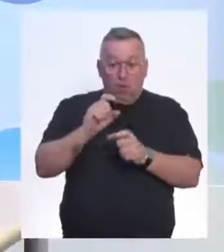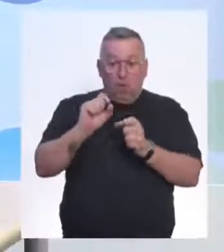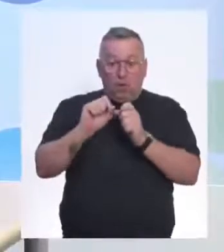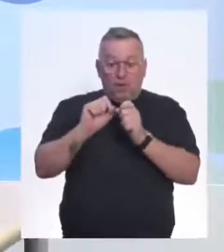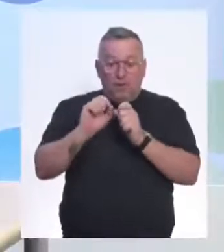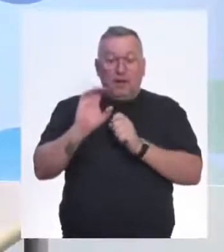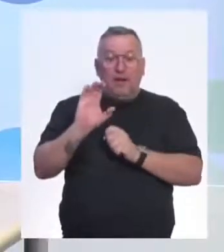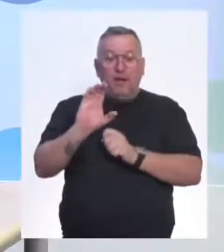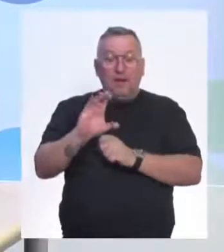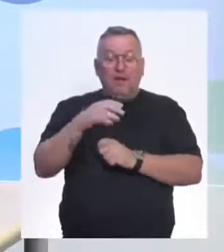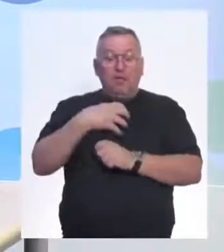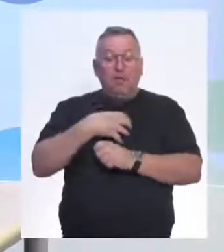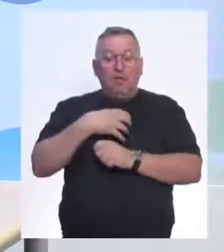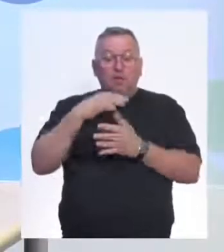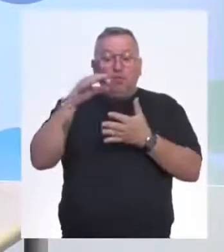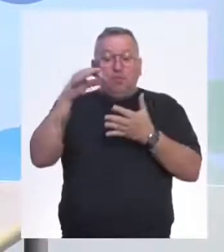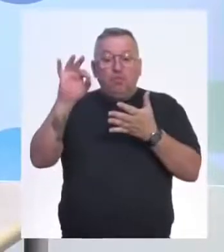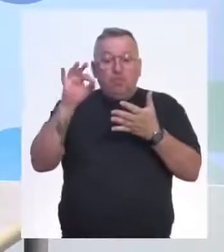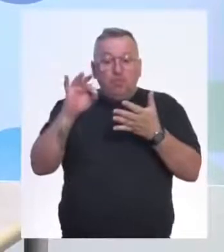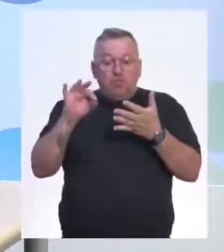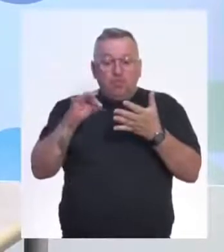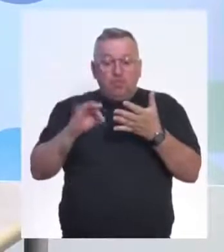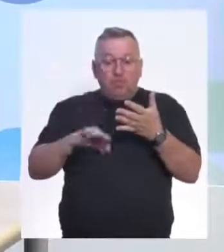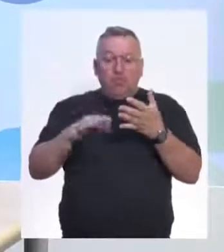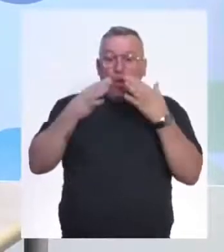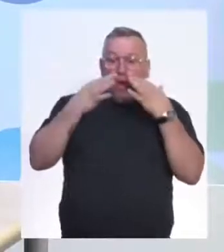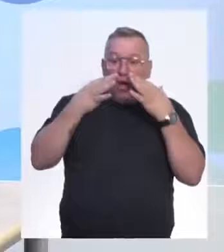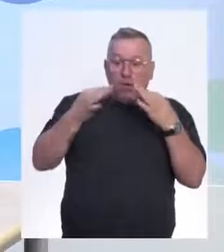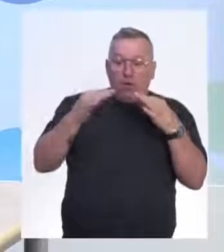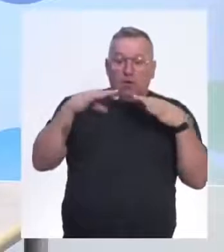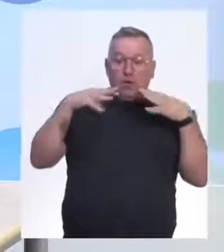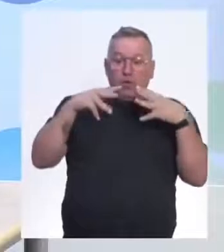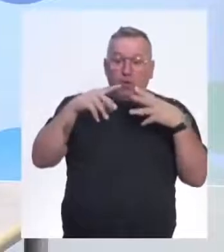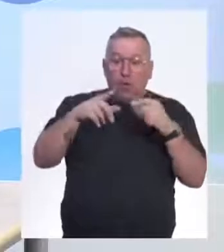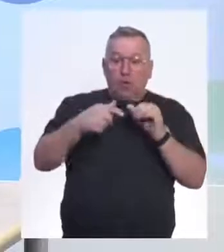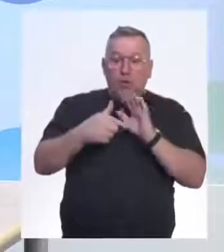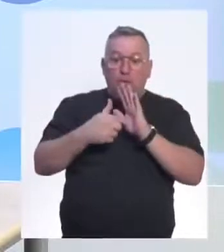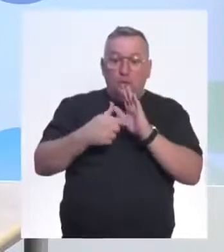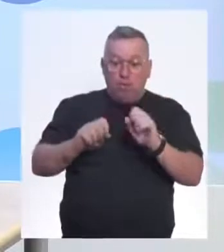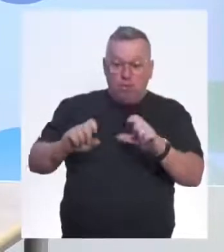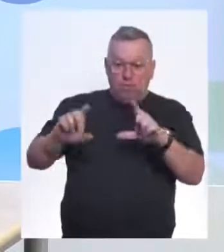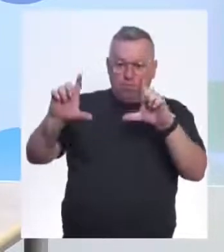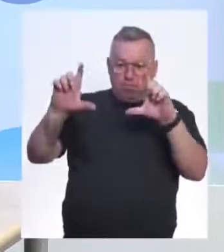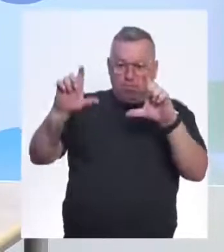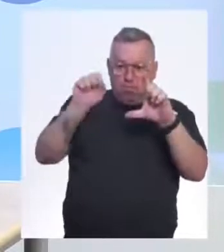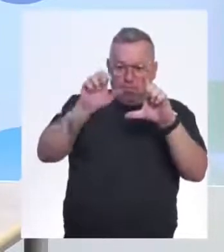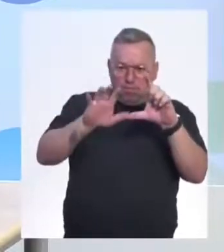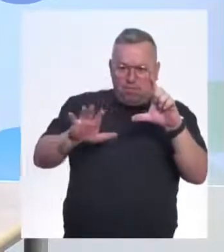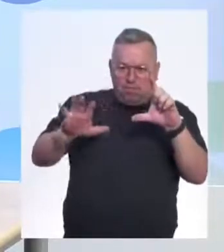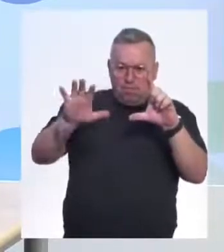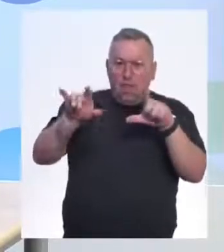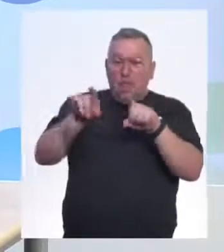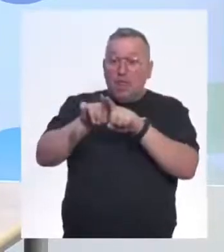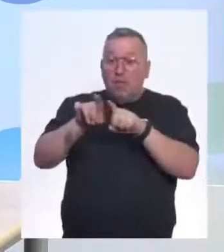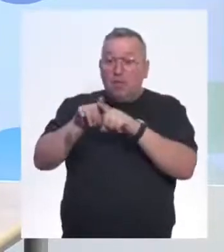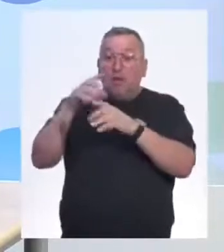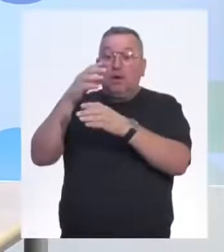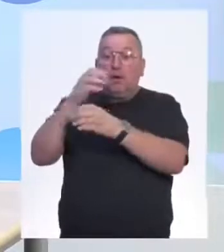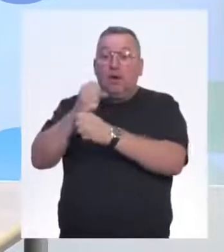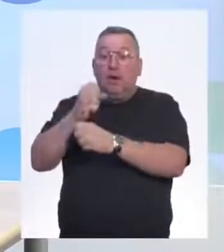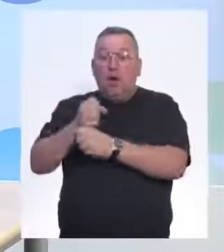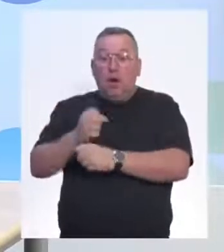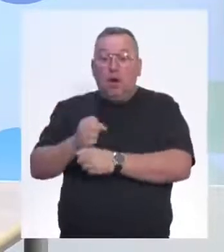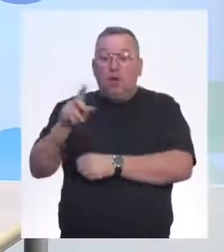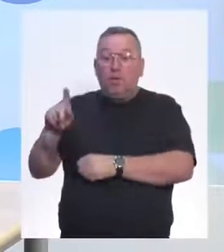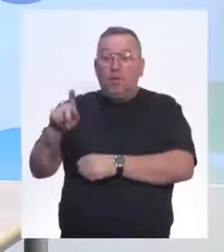forma correta. Por quê? Observem que tanto o que apareceu na tela para vocês, como o cálculo que o professor Jonas fez,